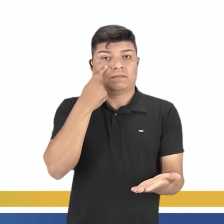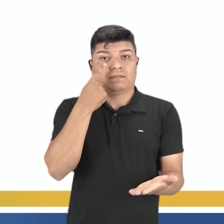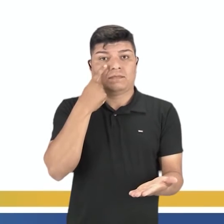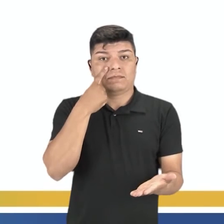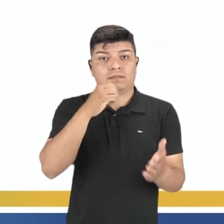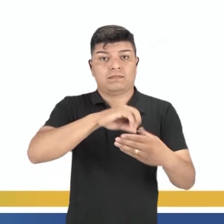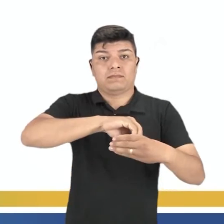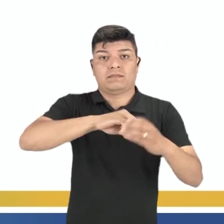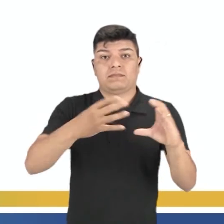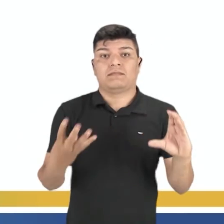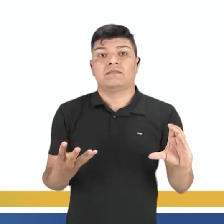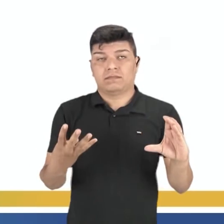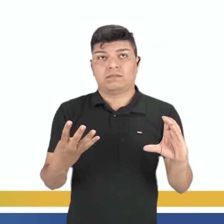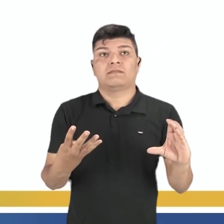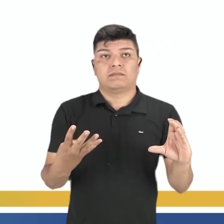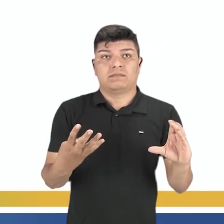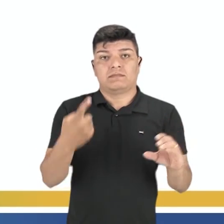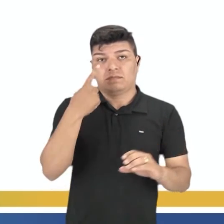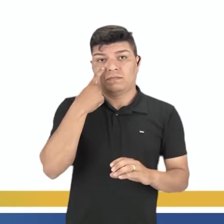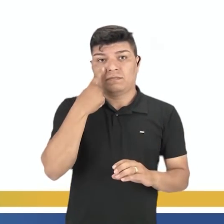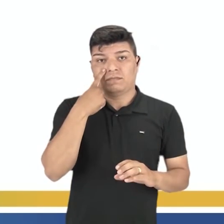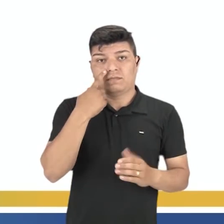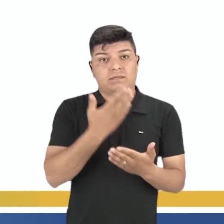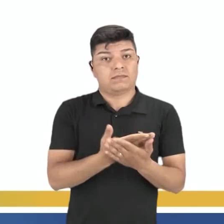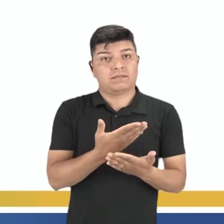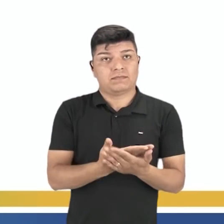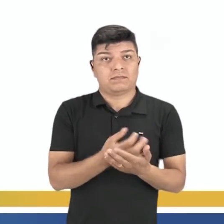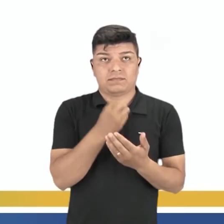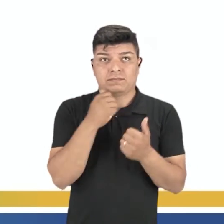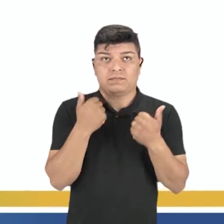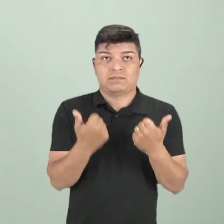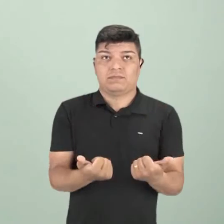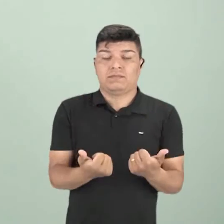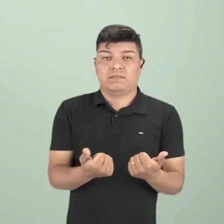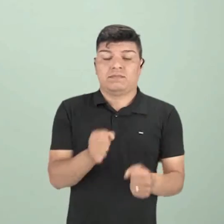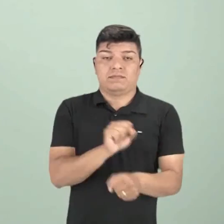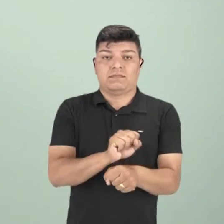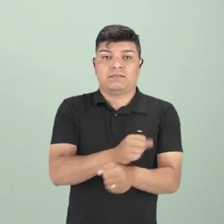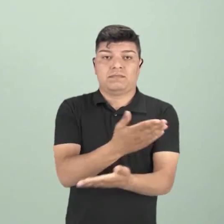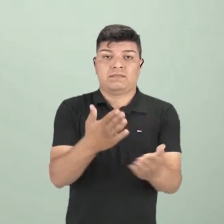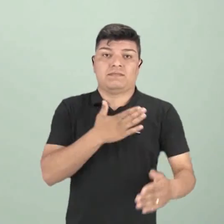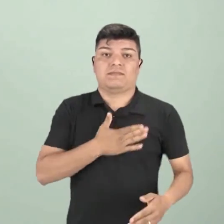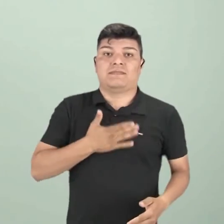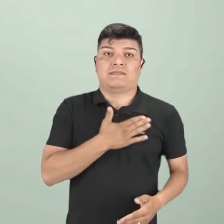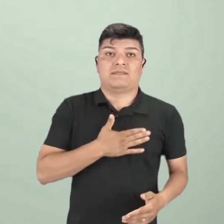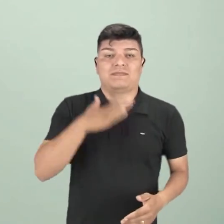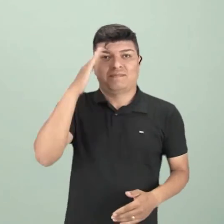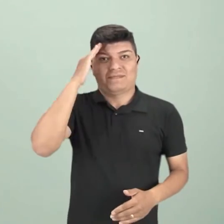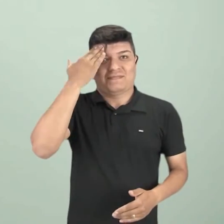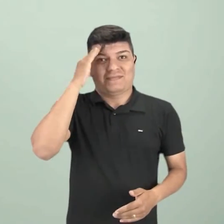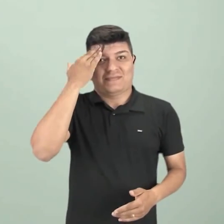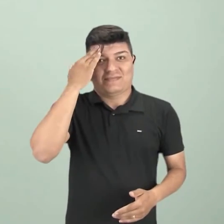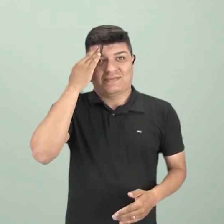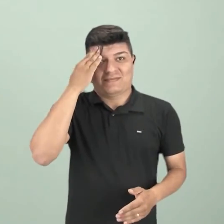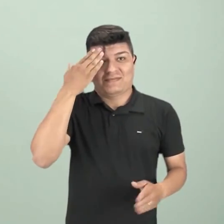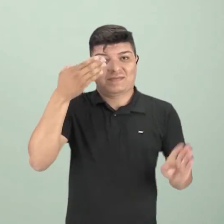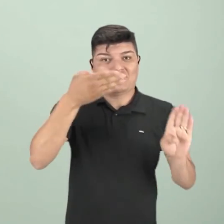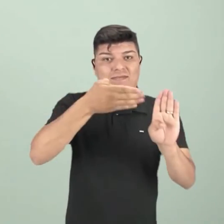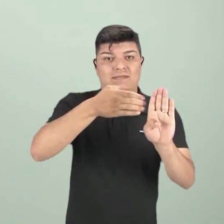as características que a gente acabou de ver nesta aula, tá bom? Espero que vocês tenham gostado, entendido.